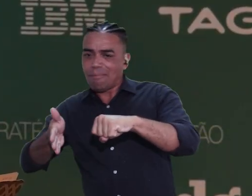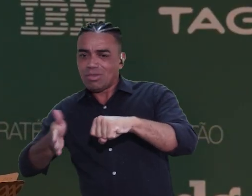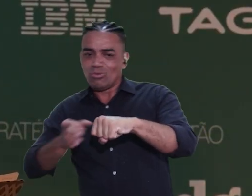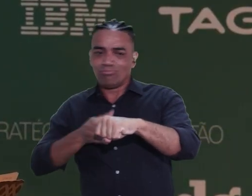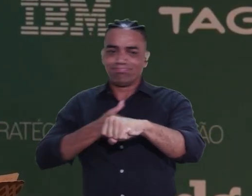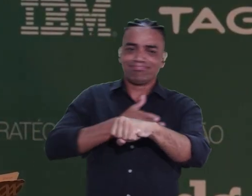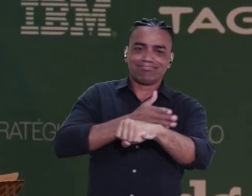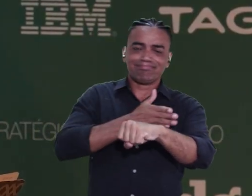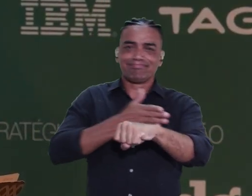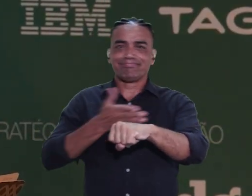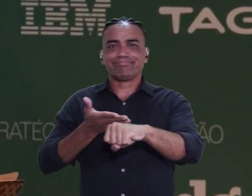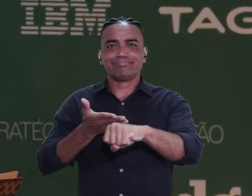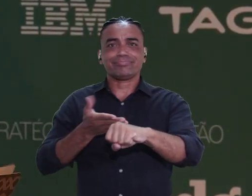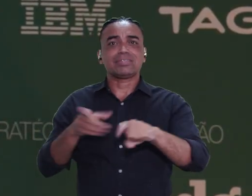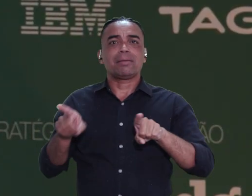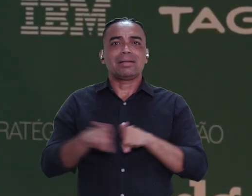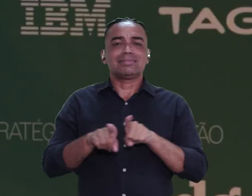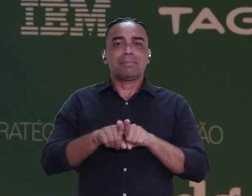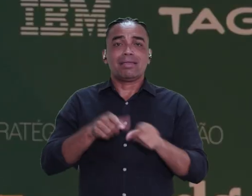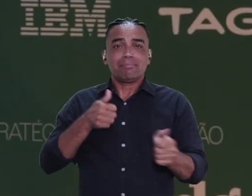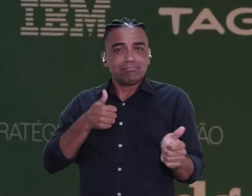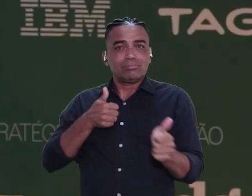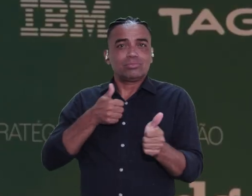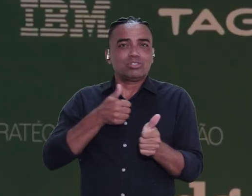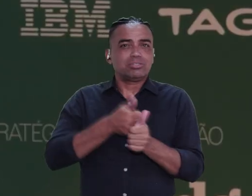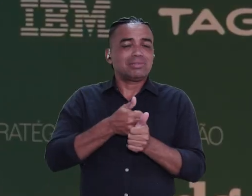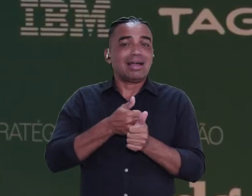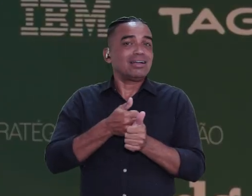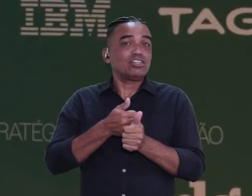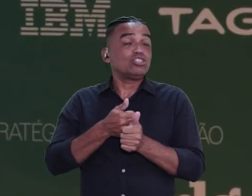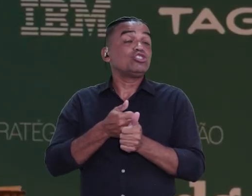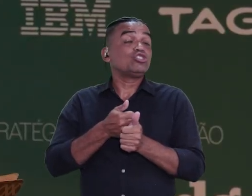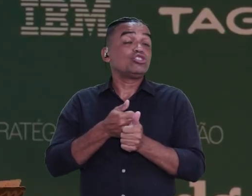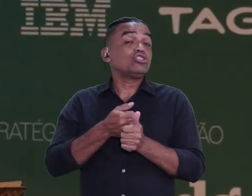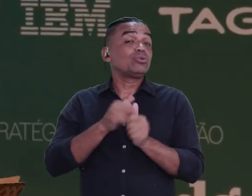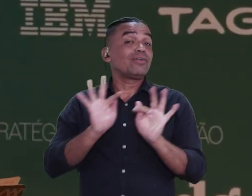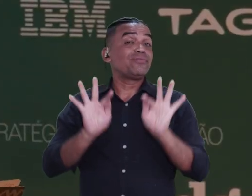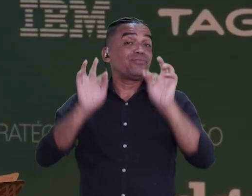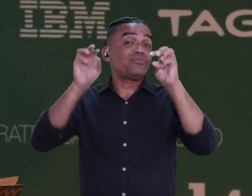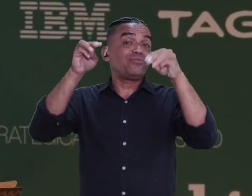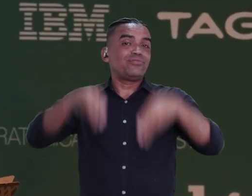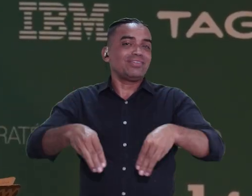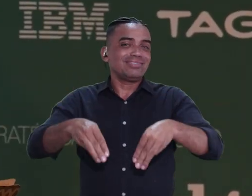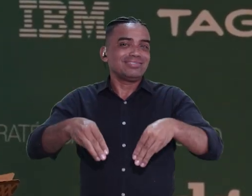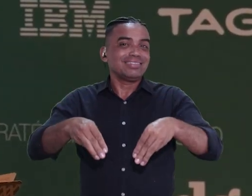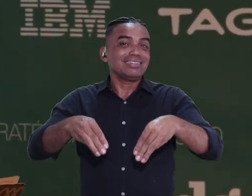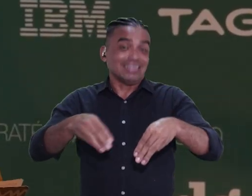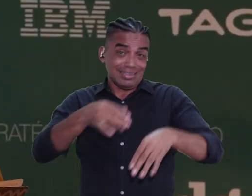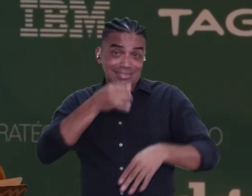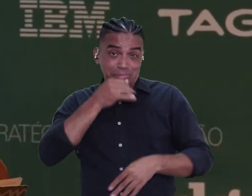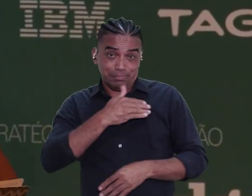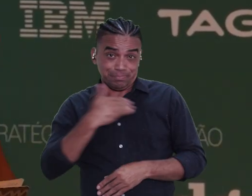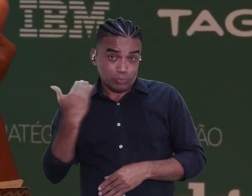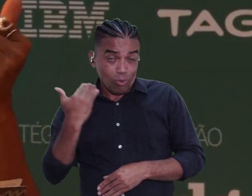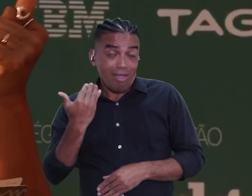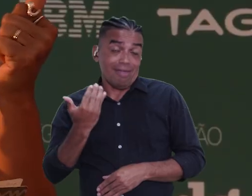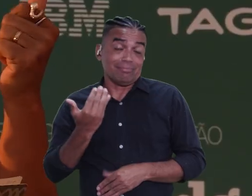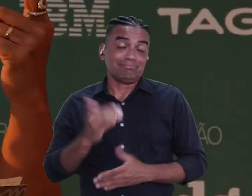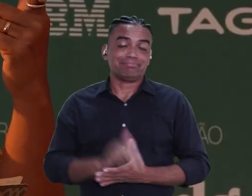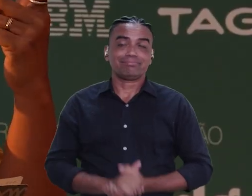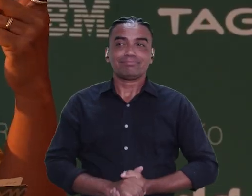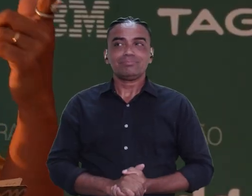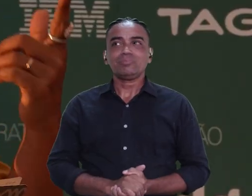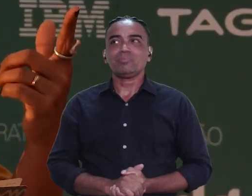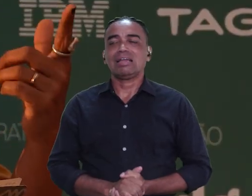como também uma proximidade da finitude. E pensei isso por conta